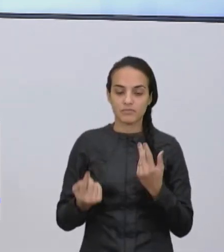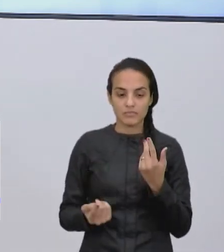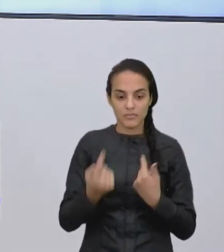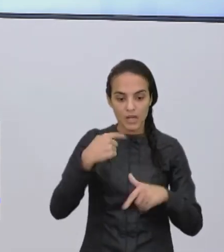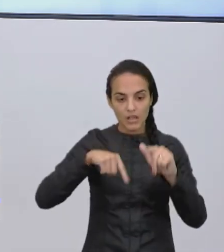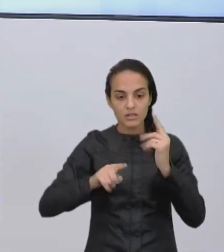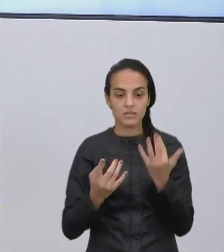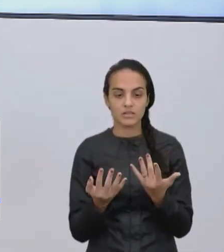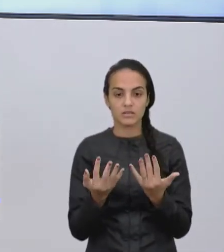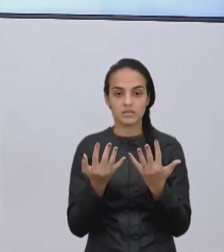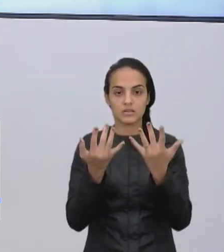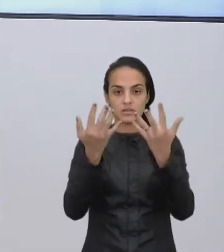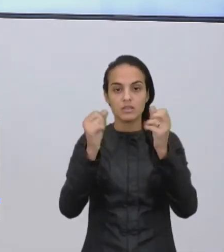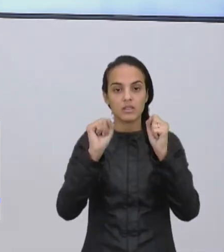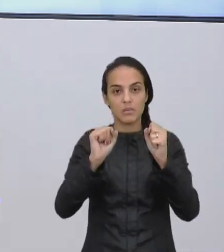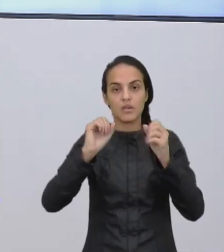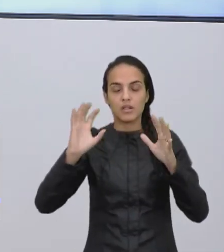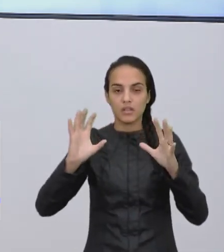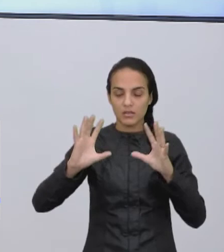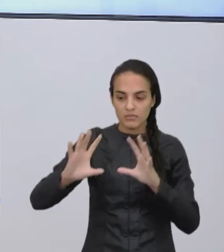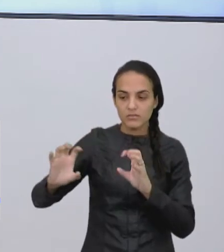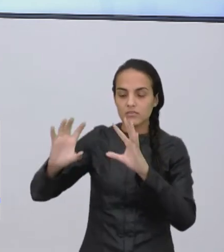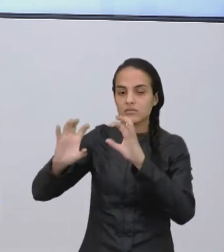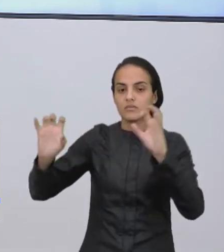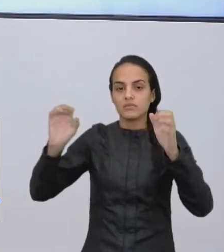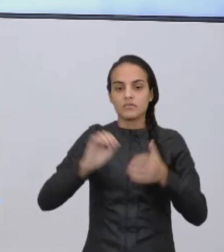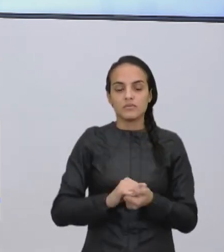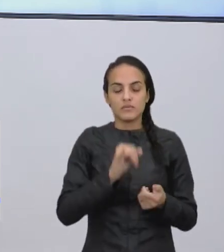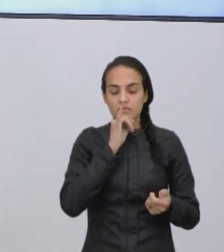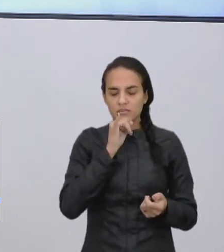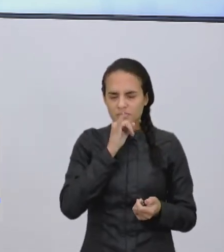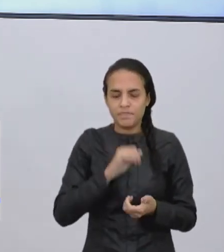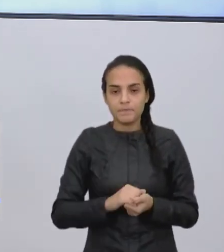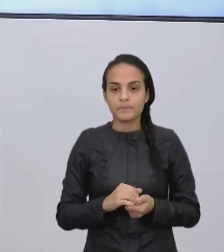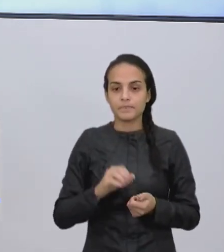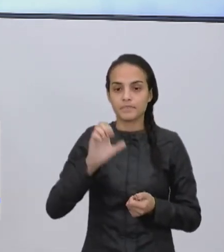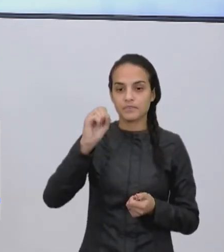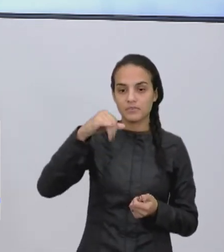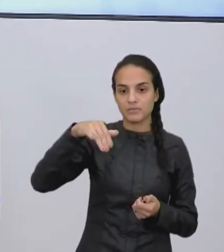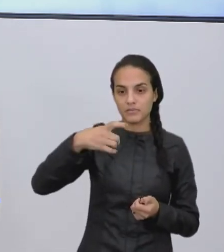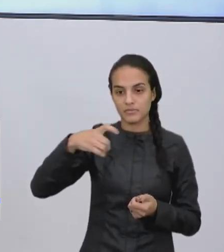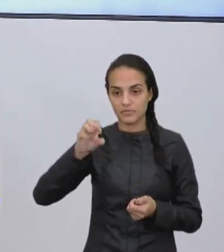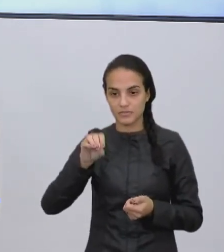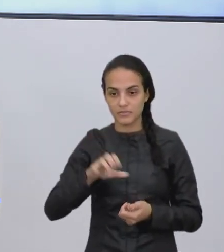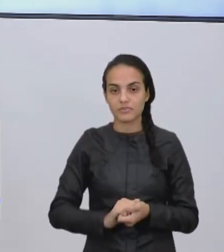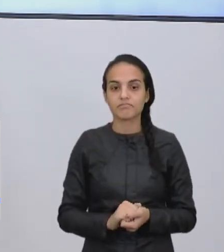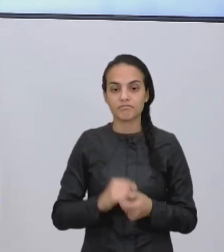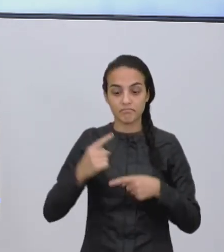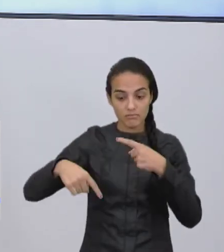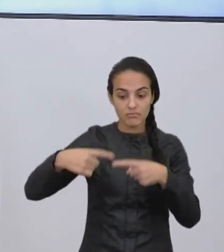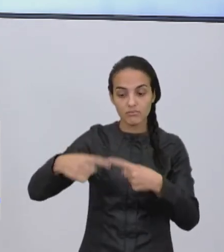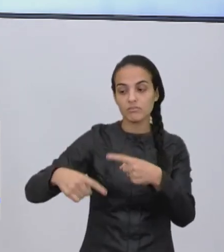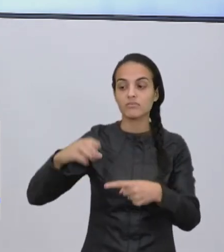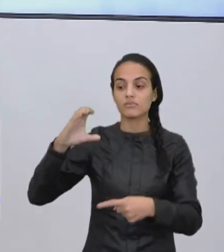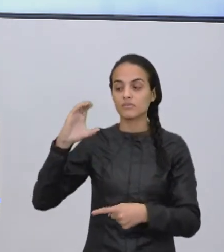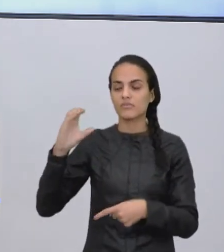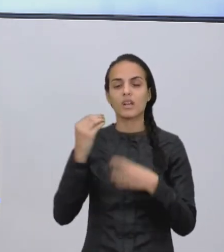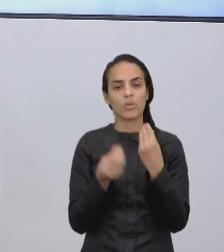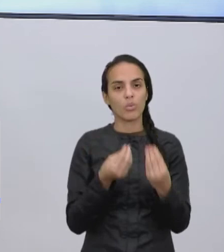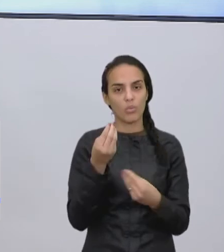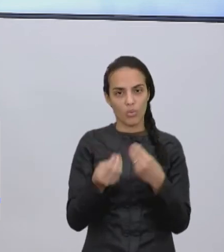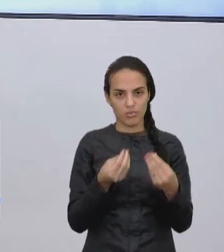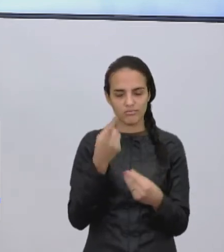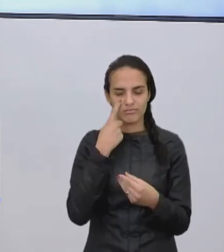que agravam o efeito estufa, por exemplo, o dióxido de carbono. Então, o ciclo do carbono, vamos ver como funciona, tá? Vamos ver